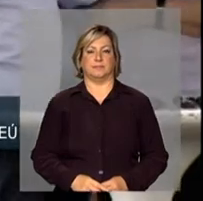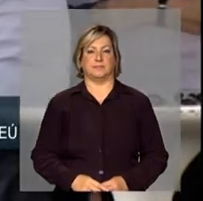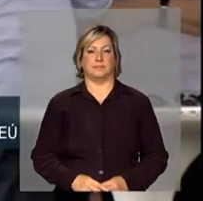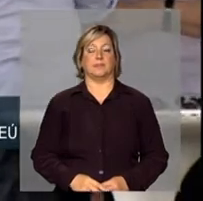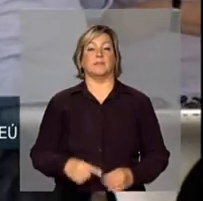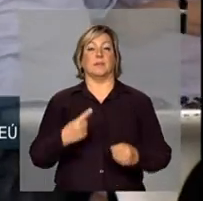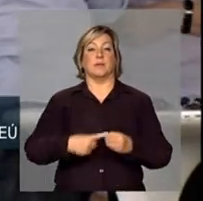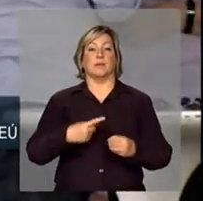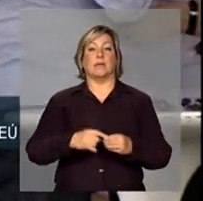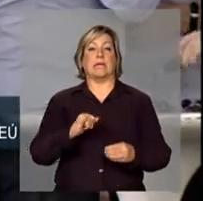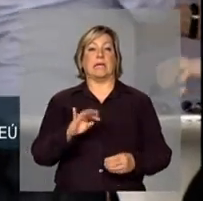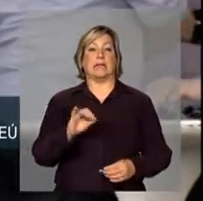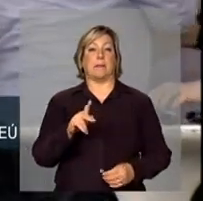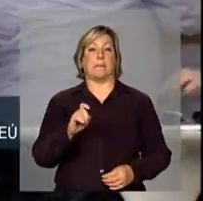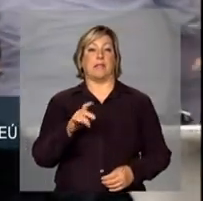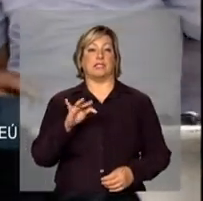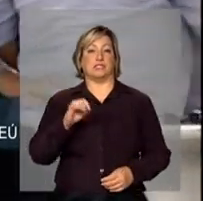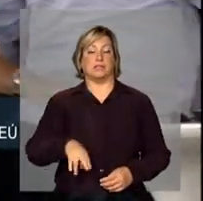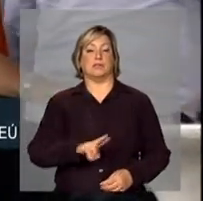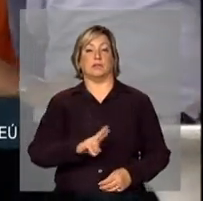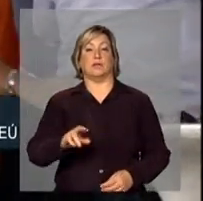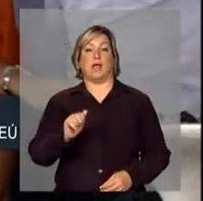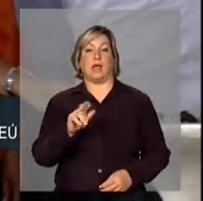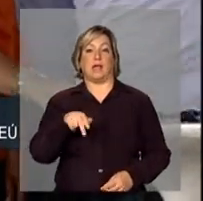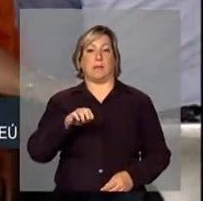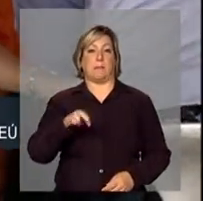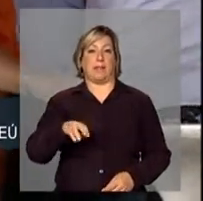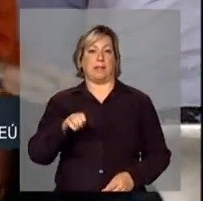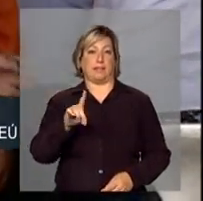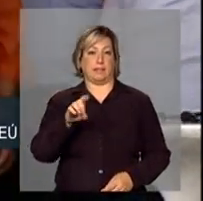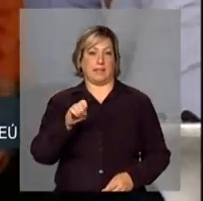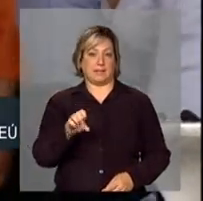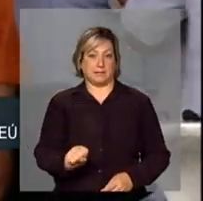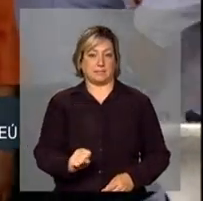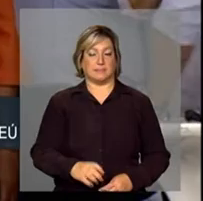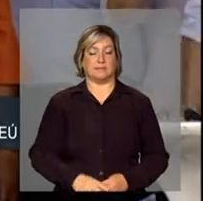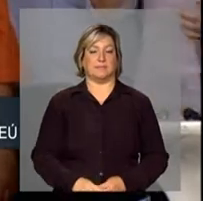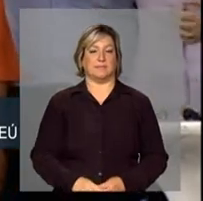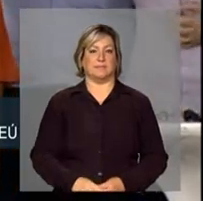De Itapetim, Arquimedes Machado.